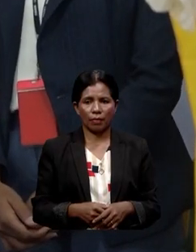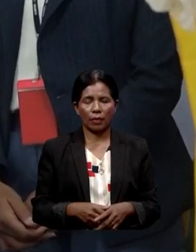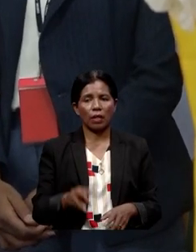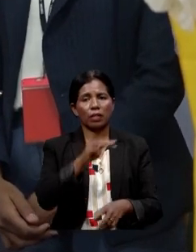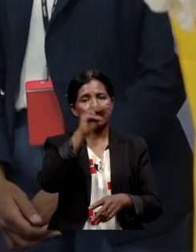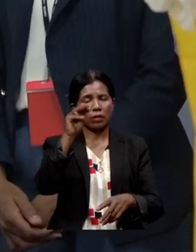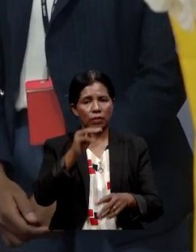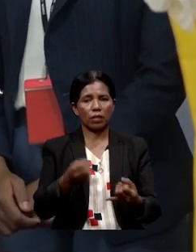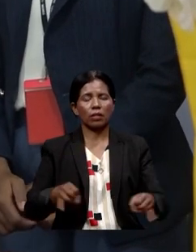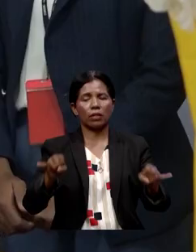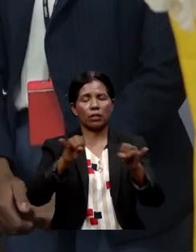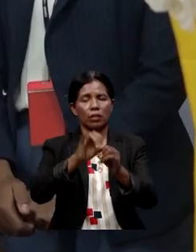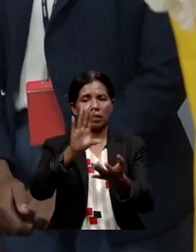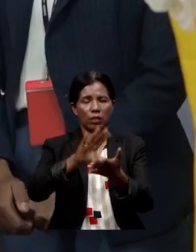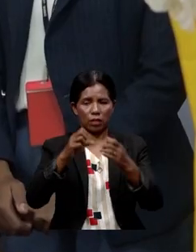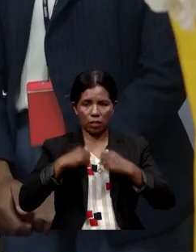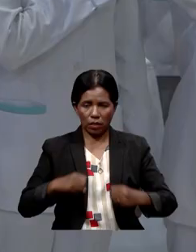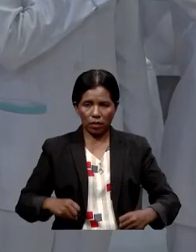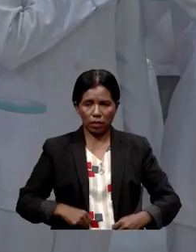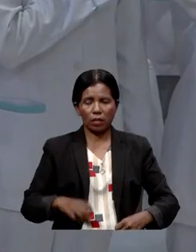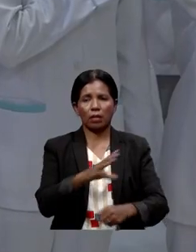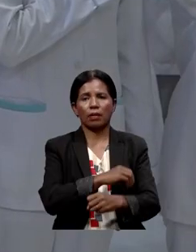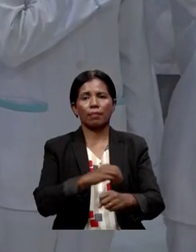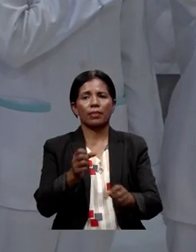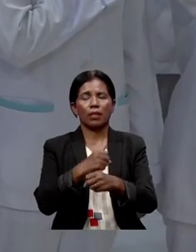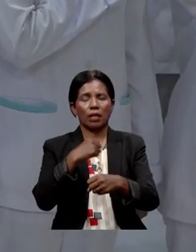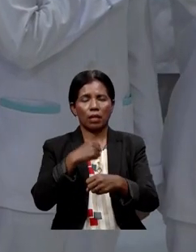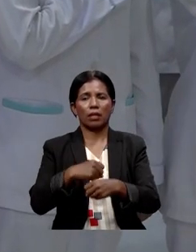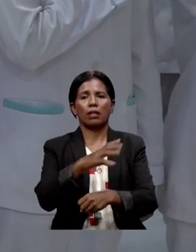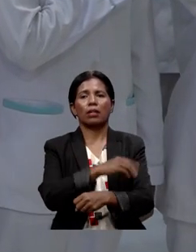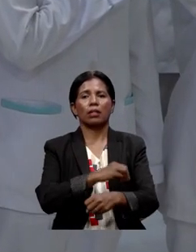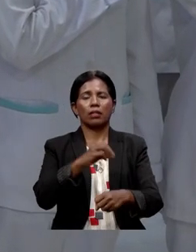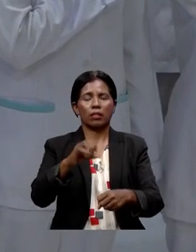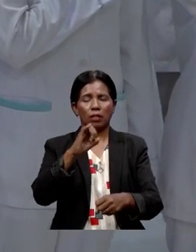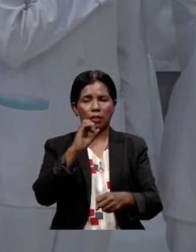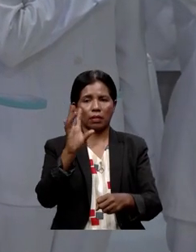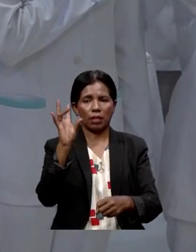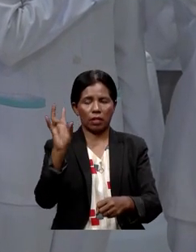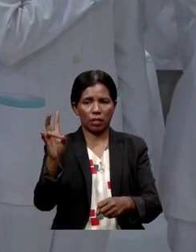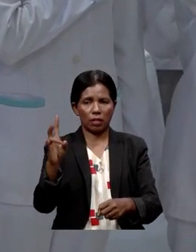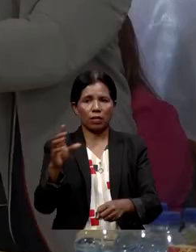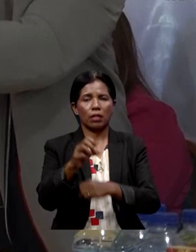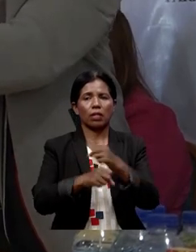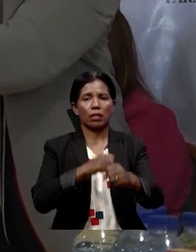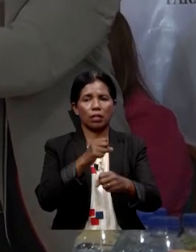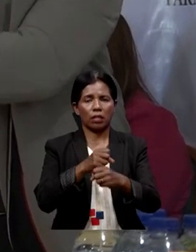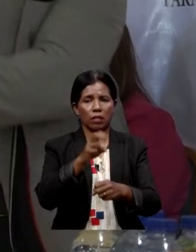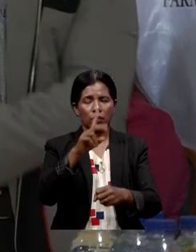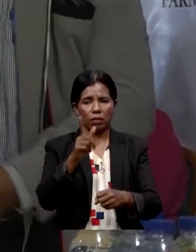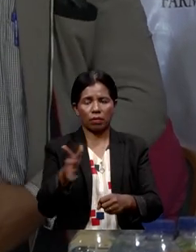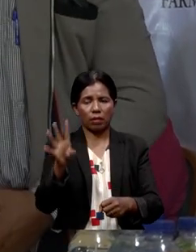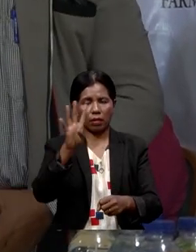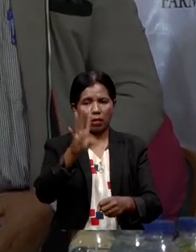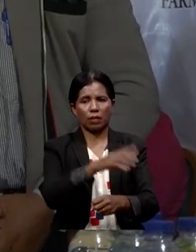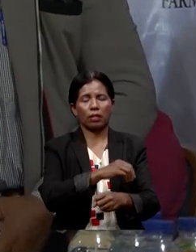Segunda-feira, né, Instituto de Ciência da Saúde, ICS, realiza a cerimônia judicium badalahitu ano letivo rihun rua Runuluresinhat e a